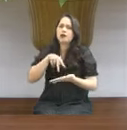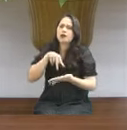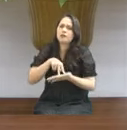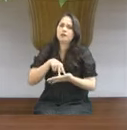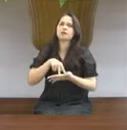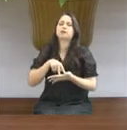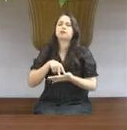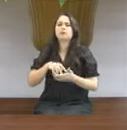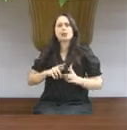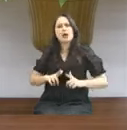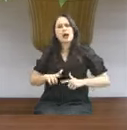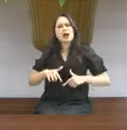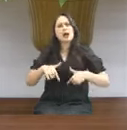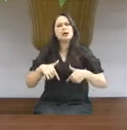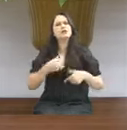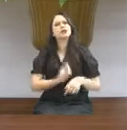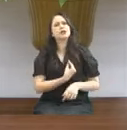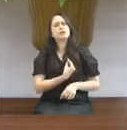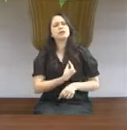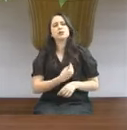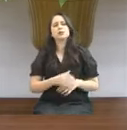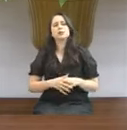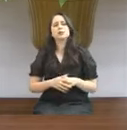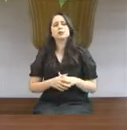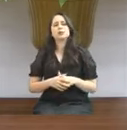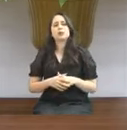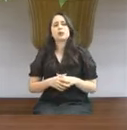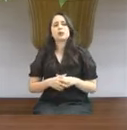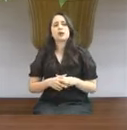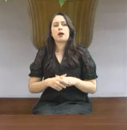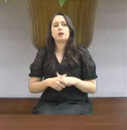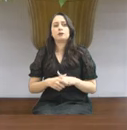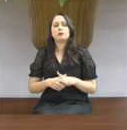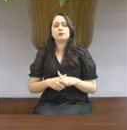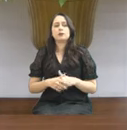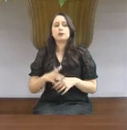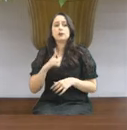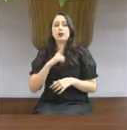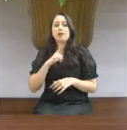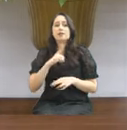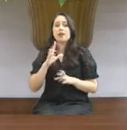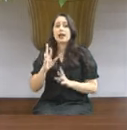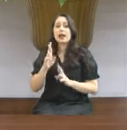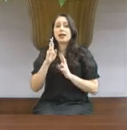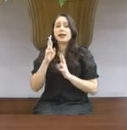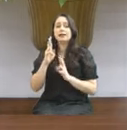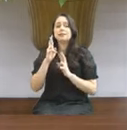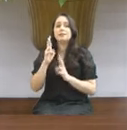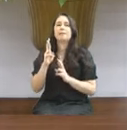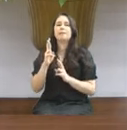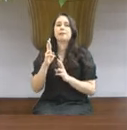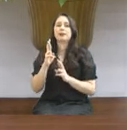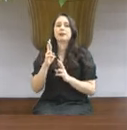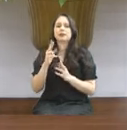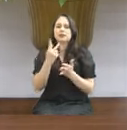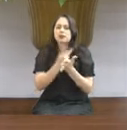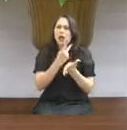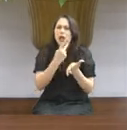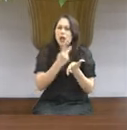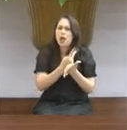esperança naquilo que Deus... Porque o autor diz assim, ó: tenha a esperança sem